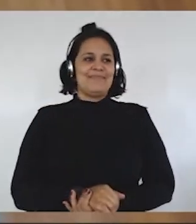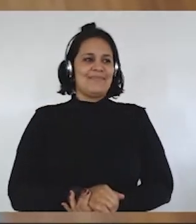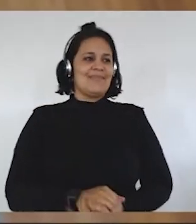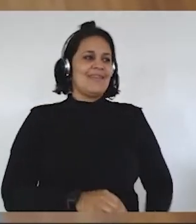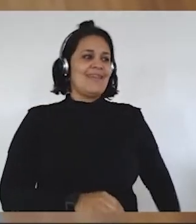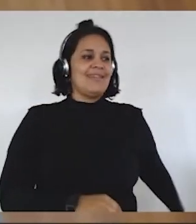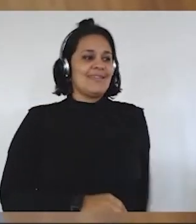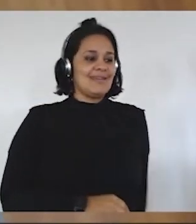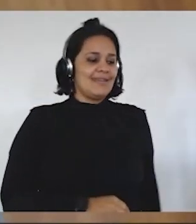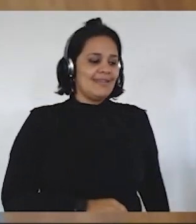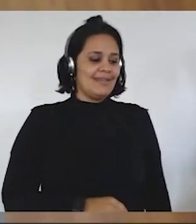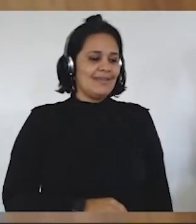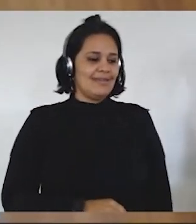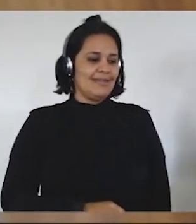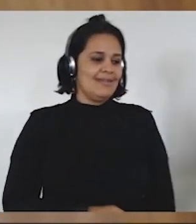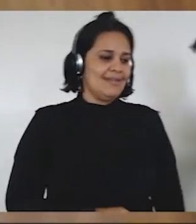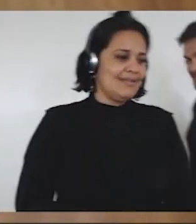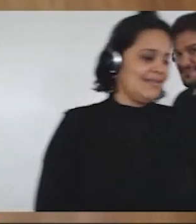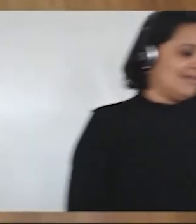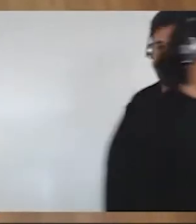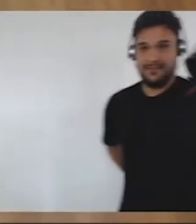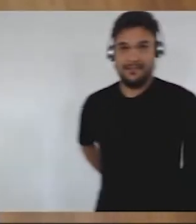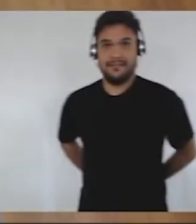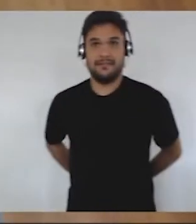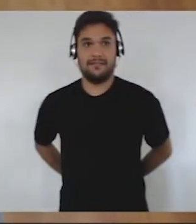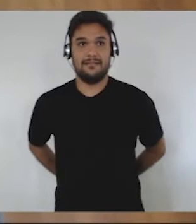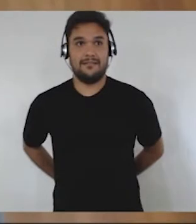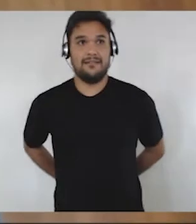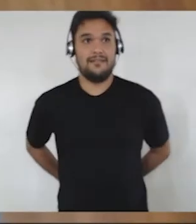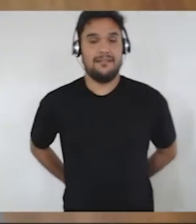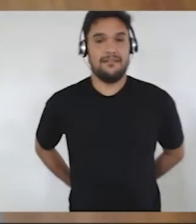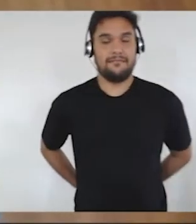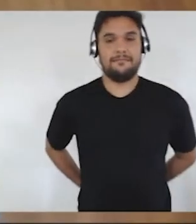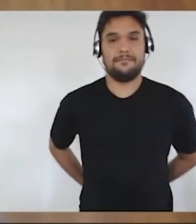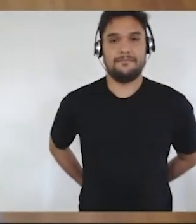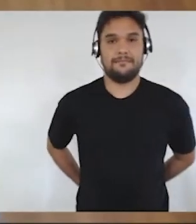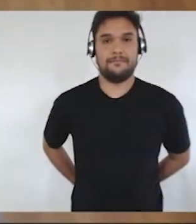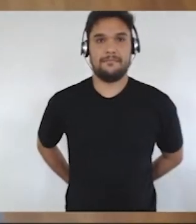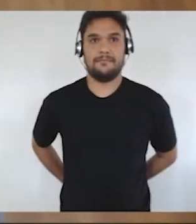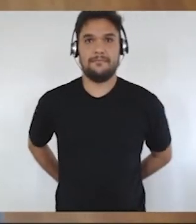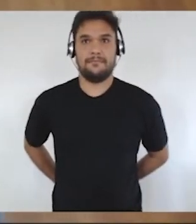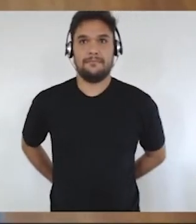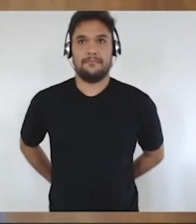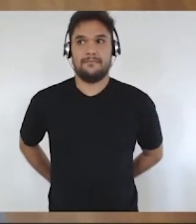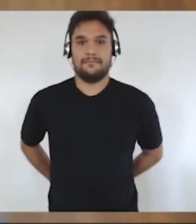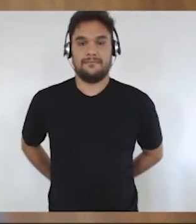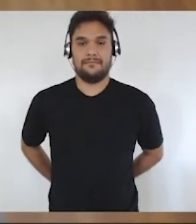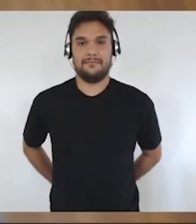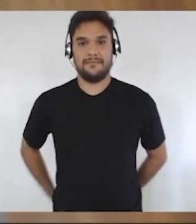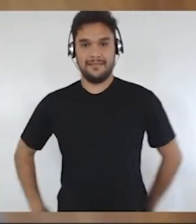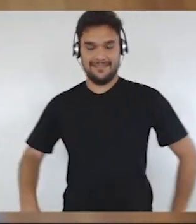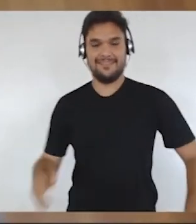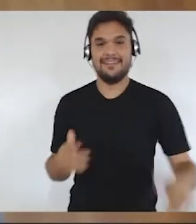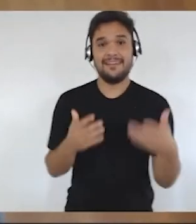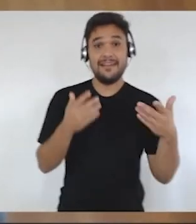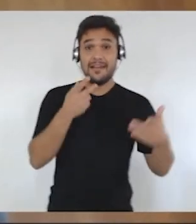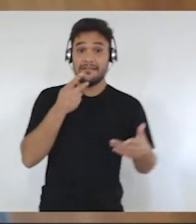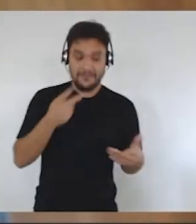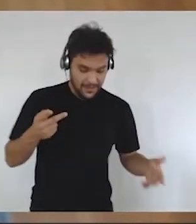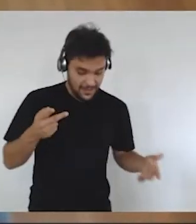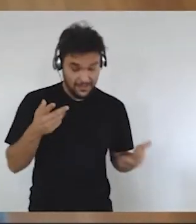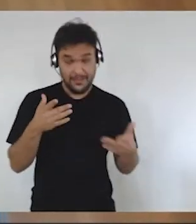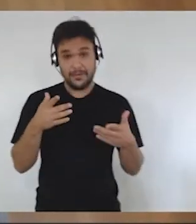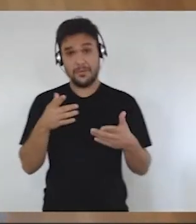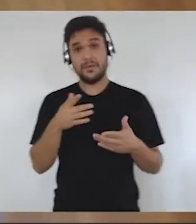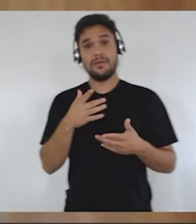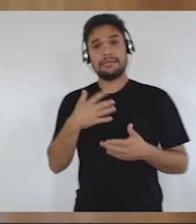parabenizo, brilhantes exposições, tanto da doutora Luciana Matar quanto do doutor Alex Sarkis, que falam com muita